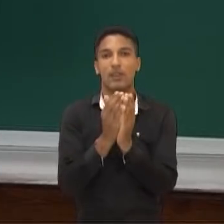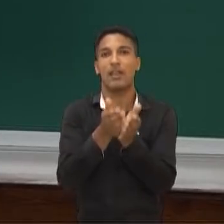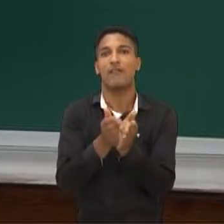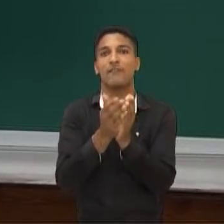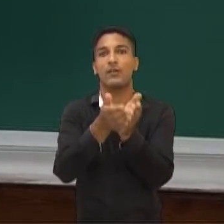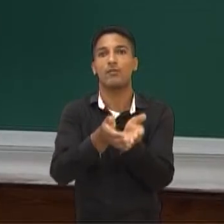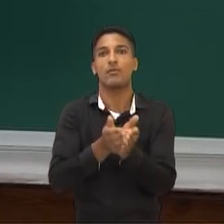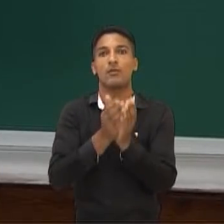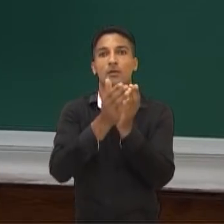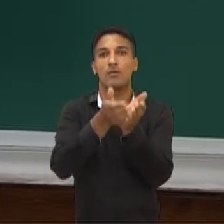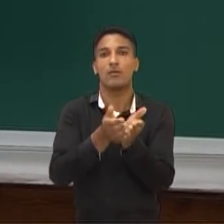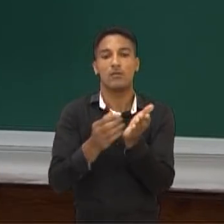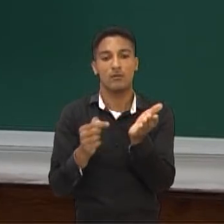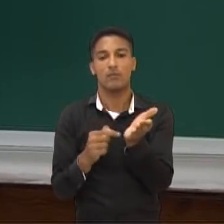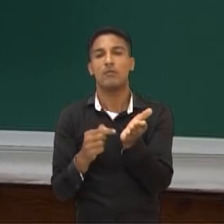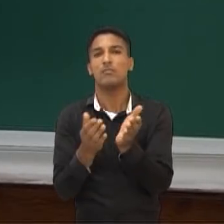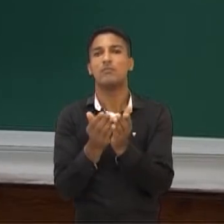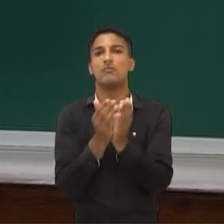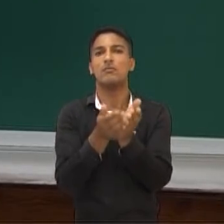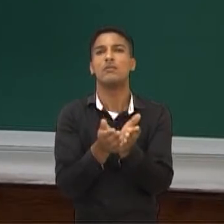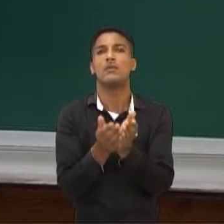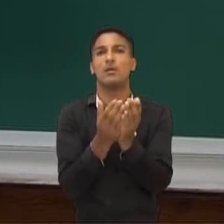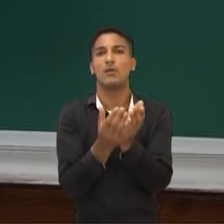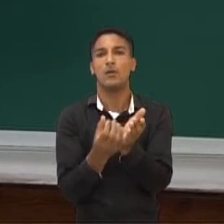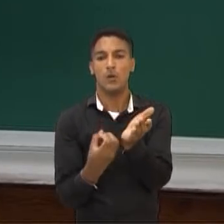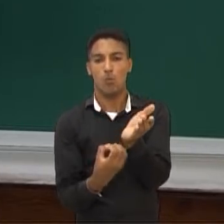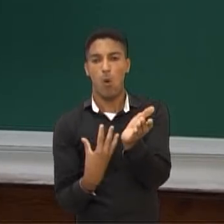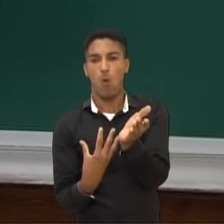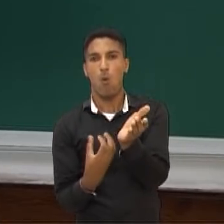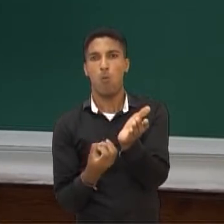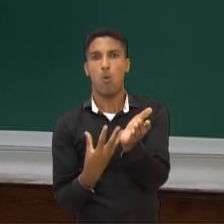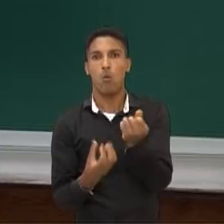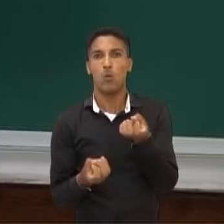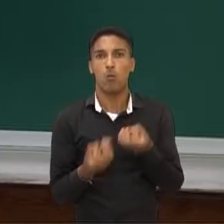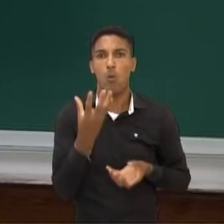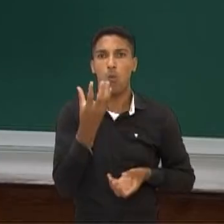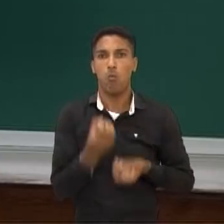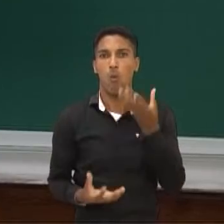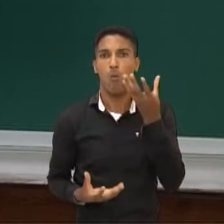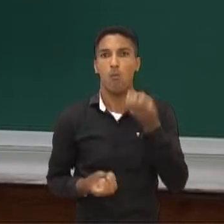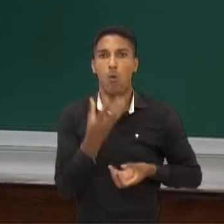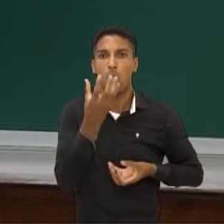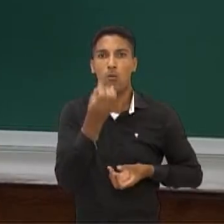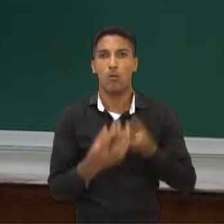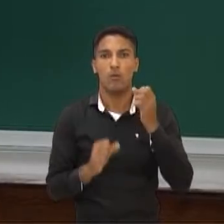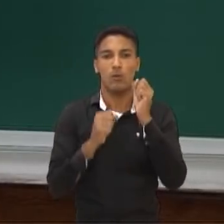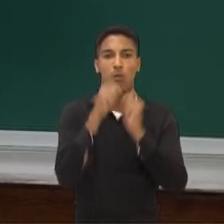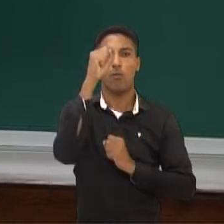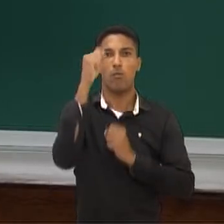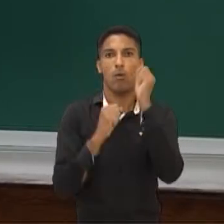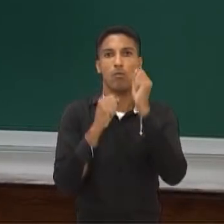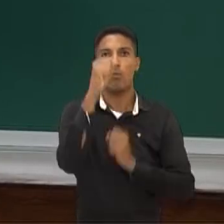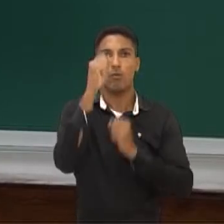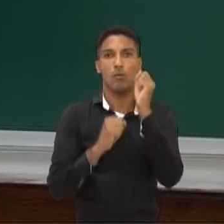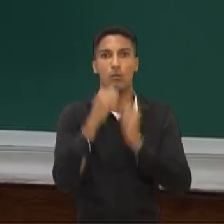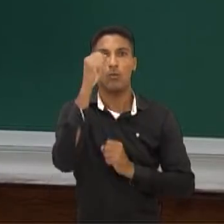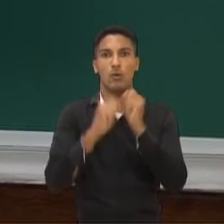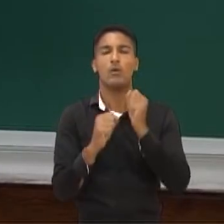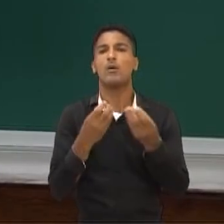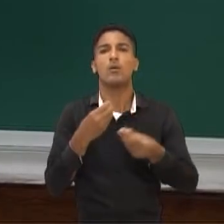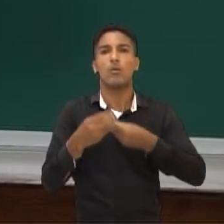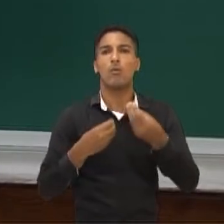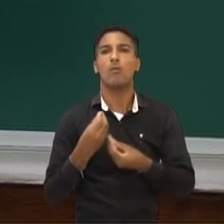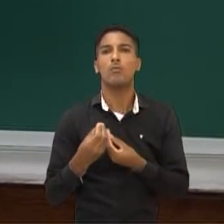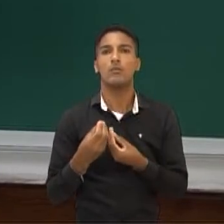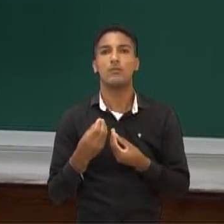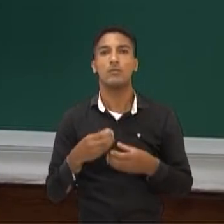Ele era movido a carvão. E aí utilizava-se muito carvão para movimentar esse navio. Então eles queriam um